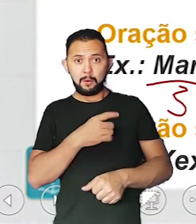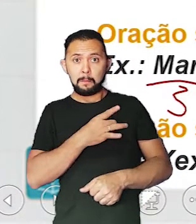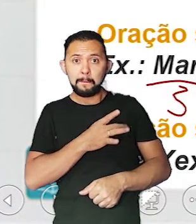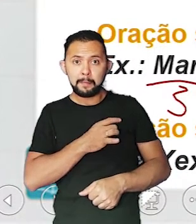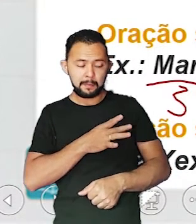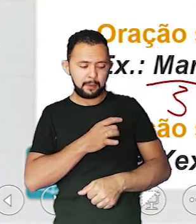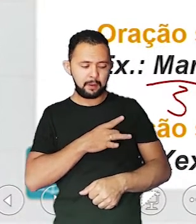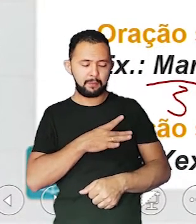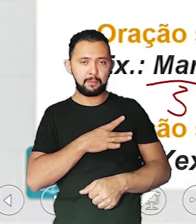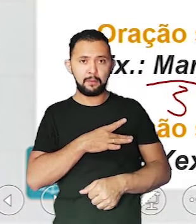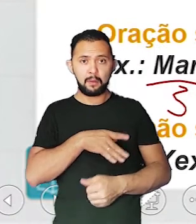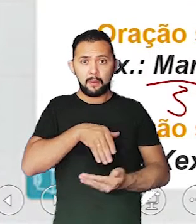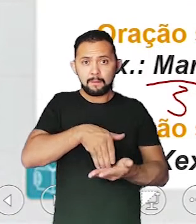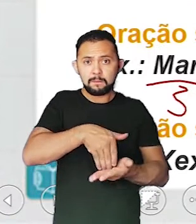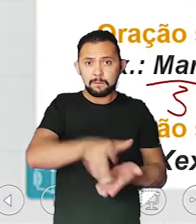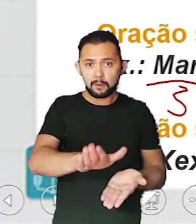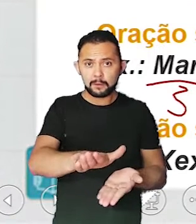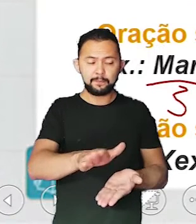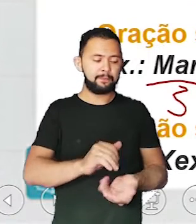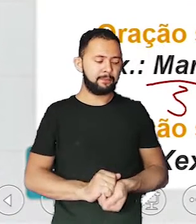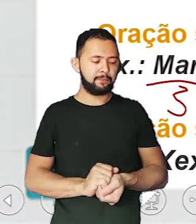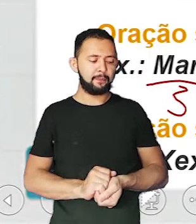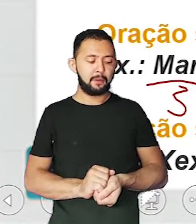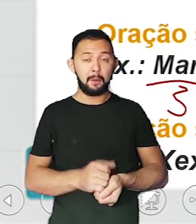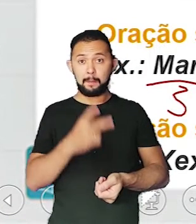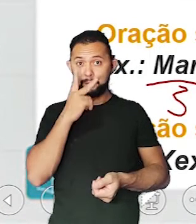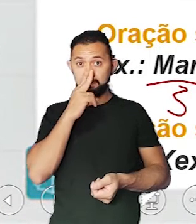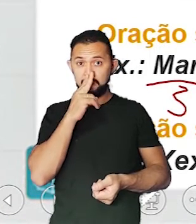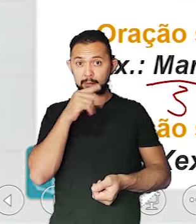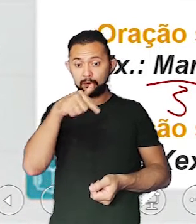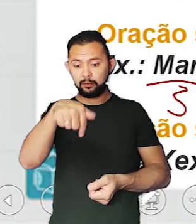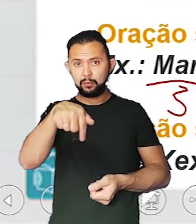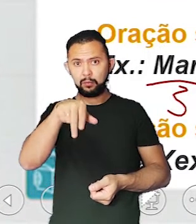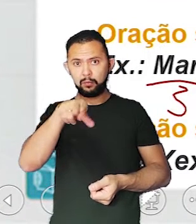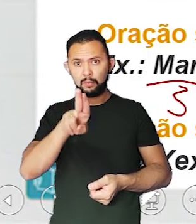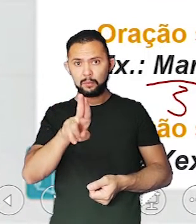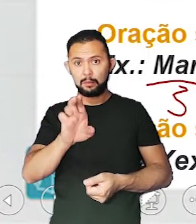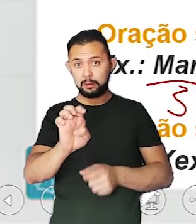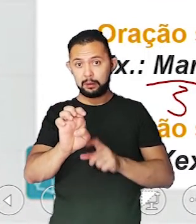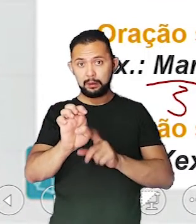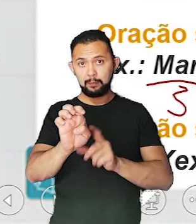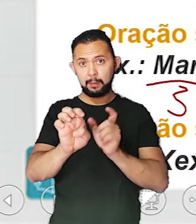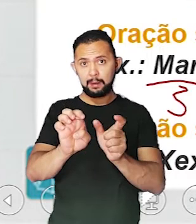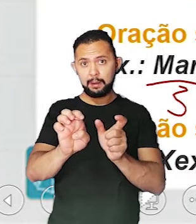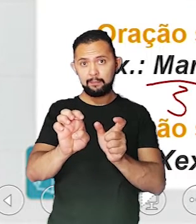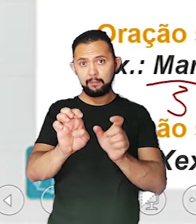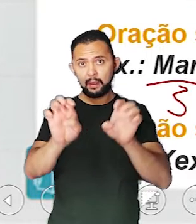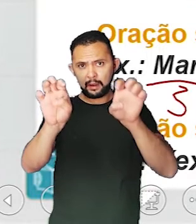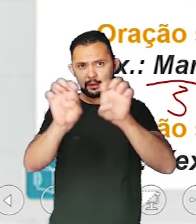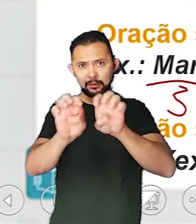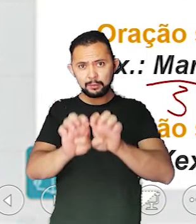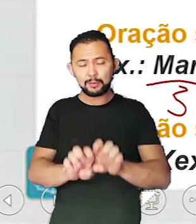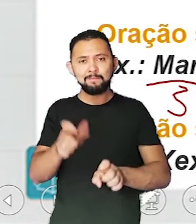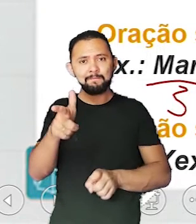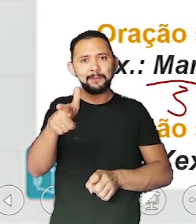verbal. Ok? E nós temos aqui o que? Certo? Que é a conjunção integrante. Vejam a estrutura se